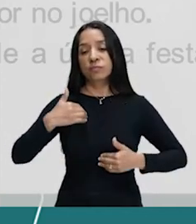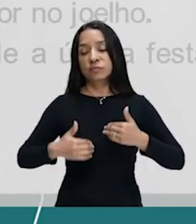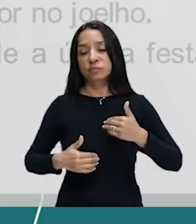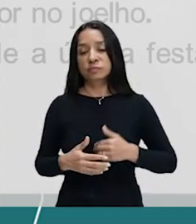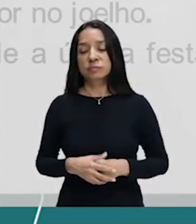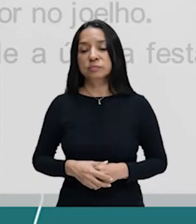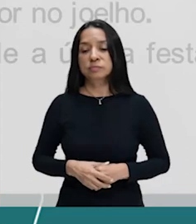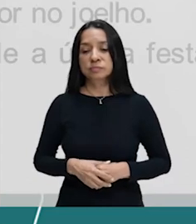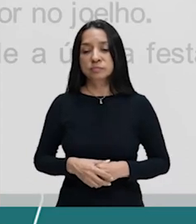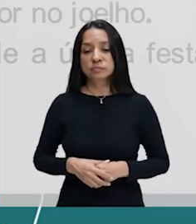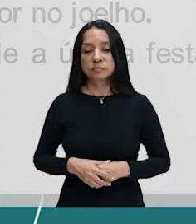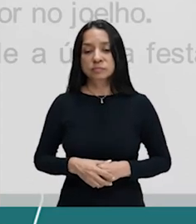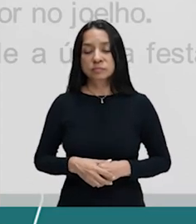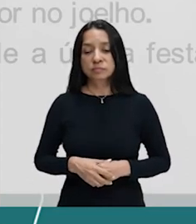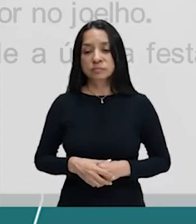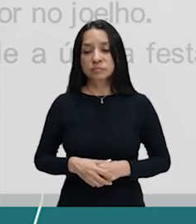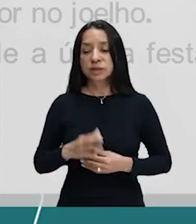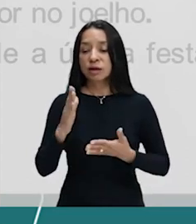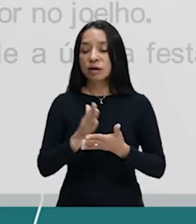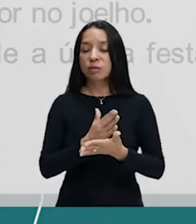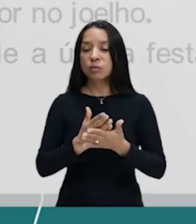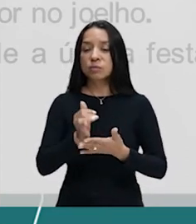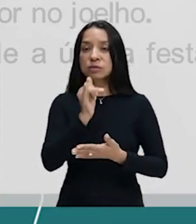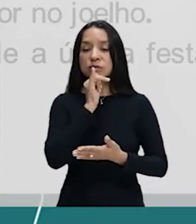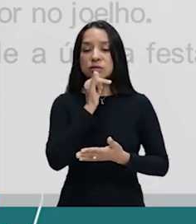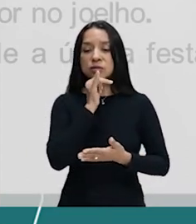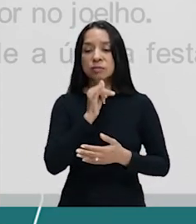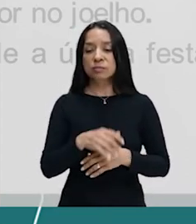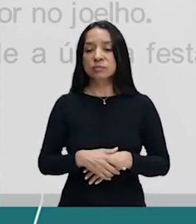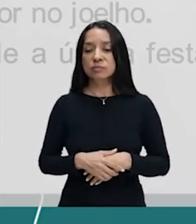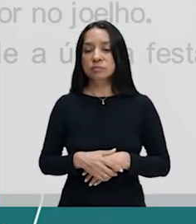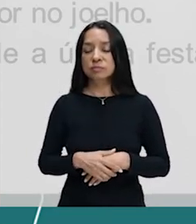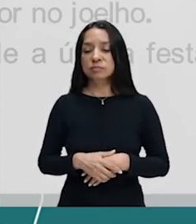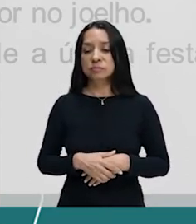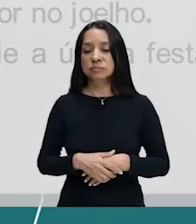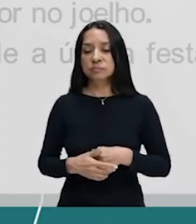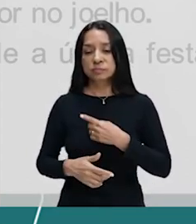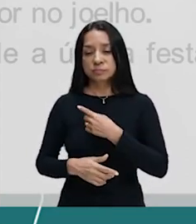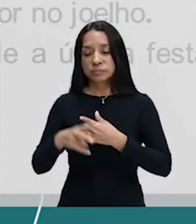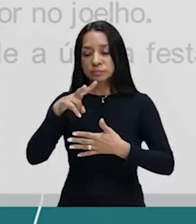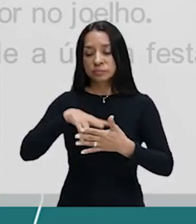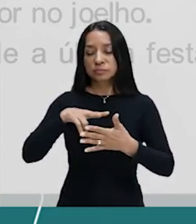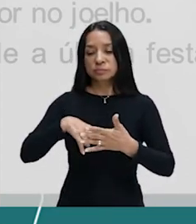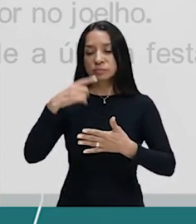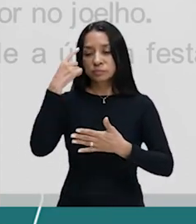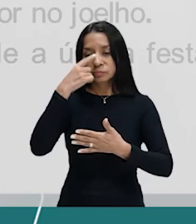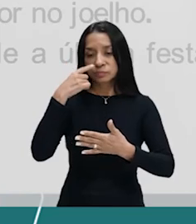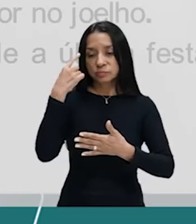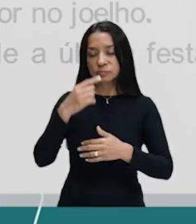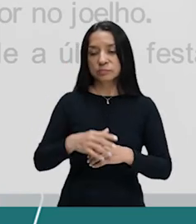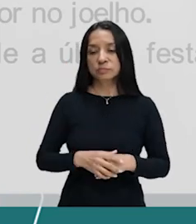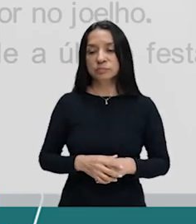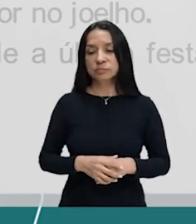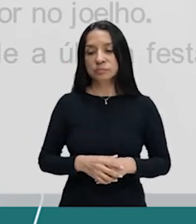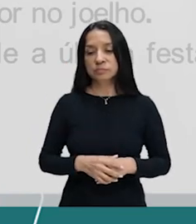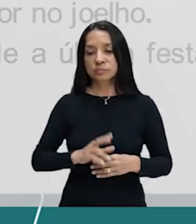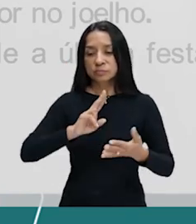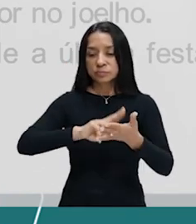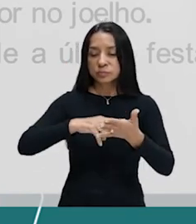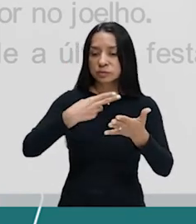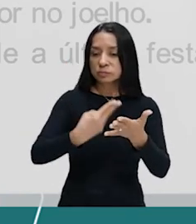ou do físico. Então, eu tenho aqui alguns exemplos. Todos os dias estão muito